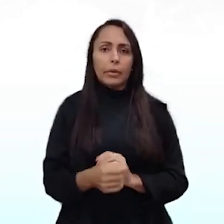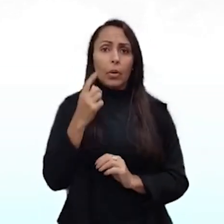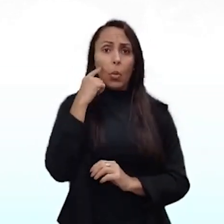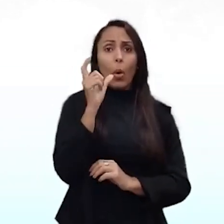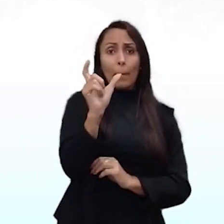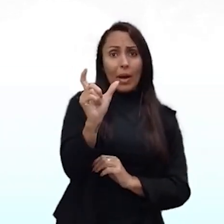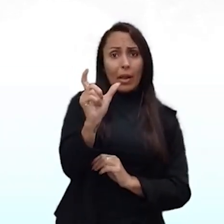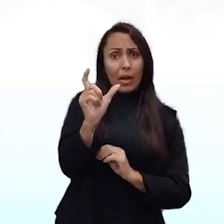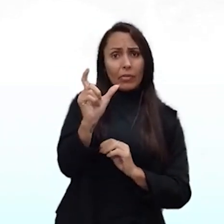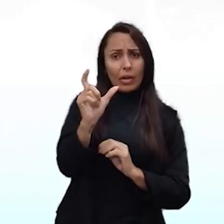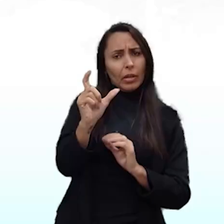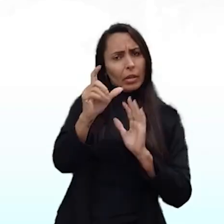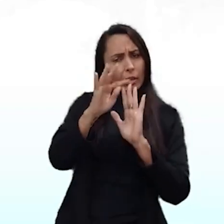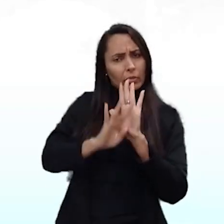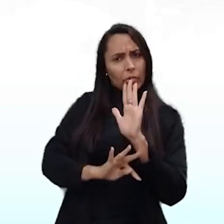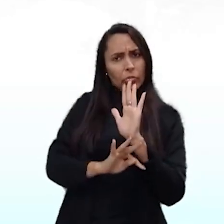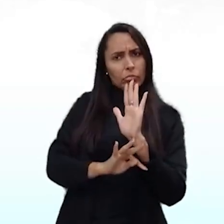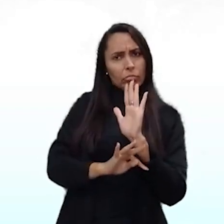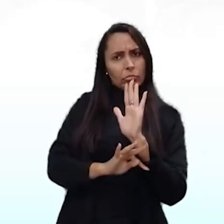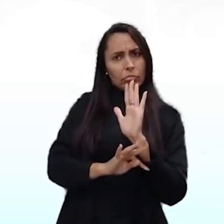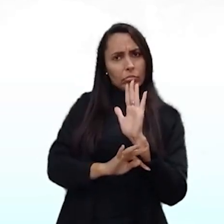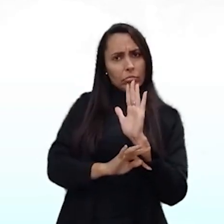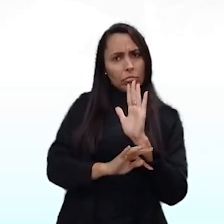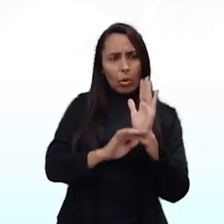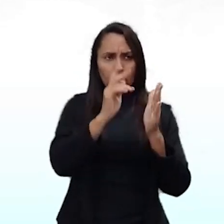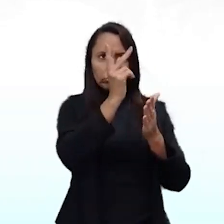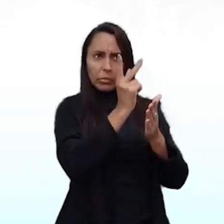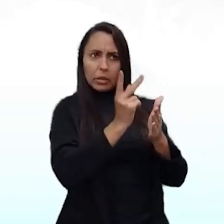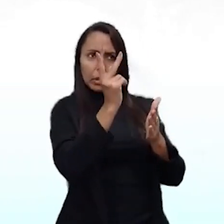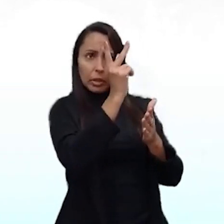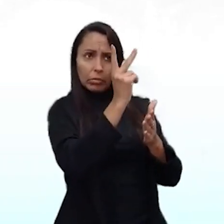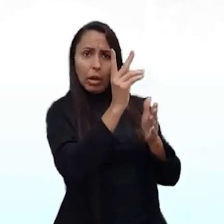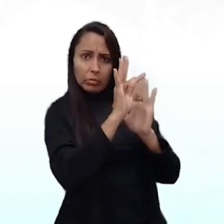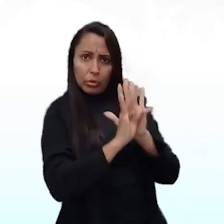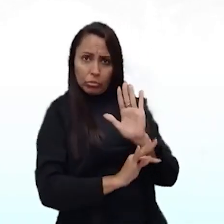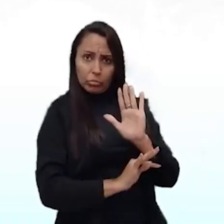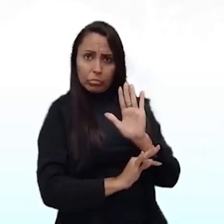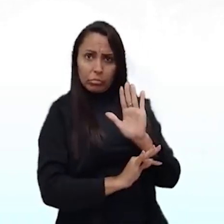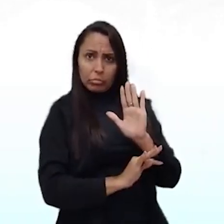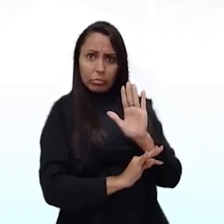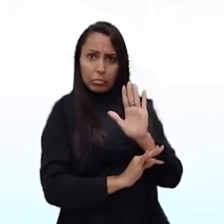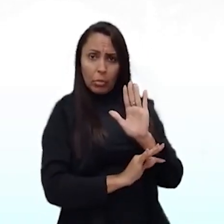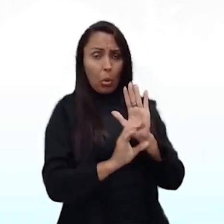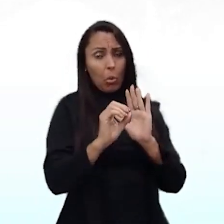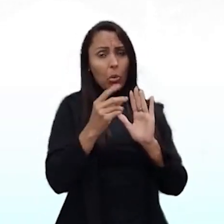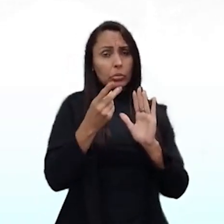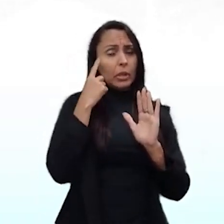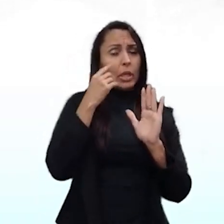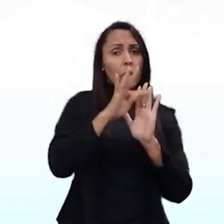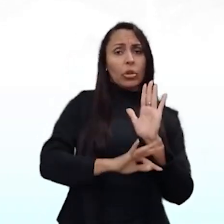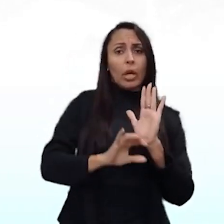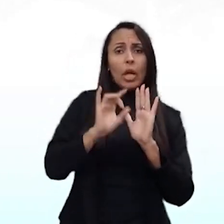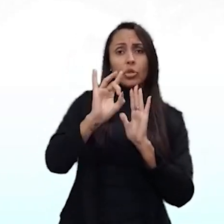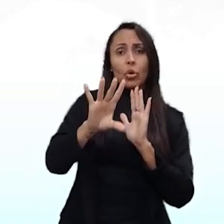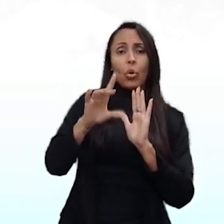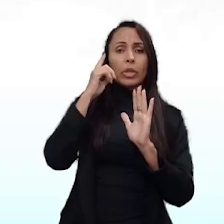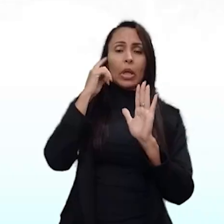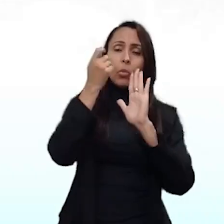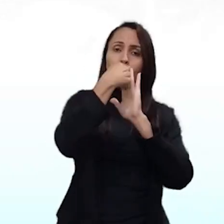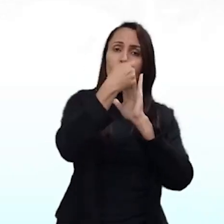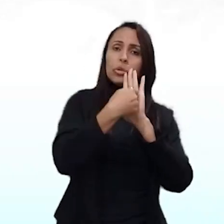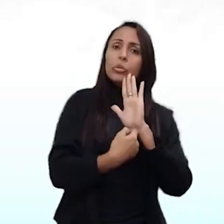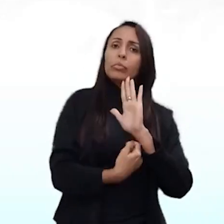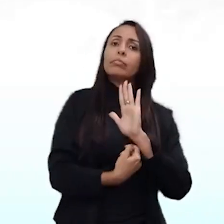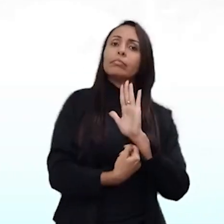pode ser um texto? Uma imagem é um texto? Ou textos apenas são aqueles que estão